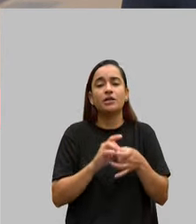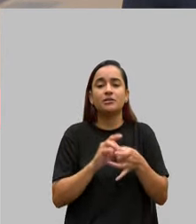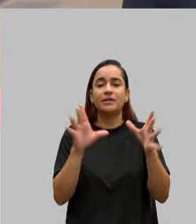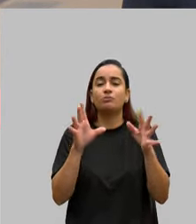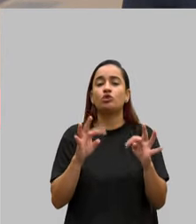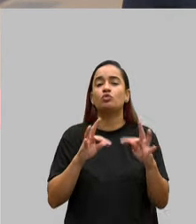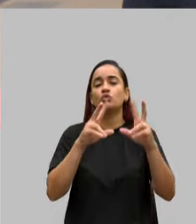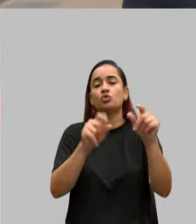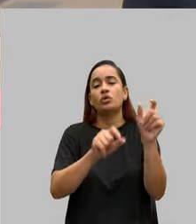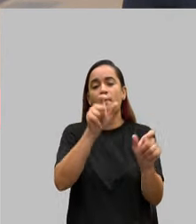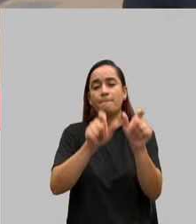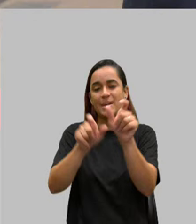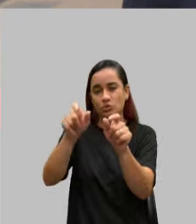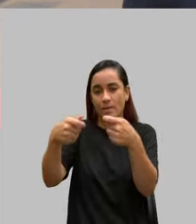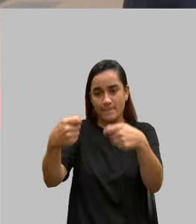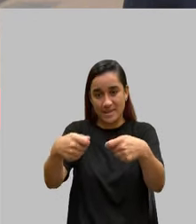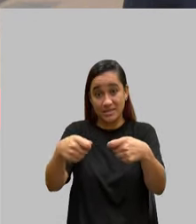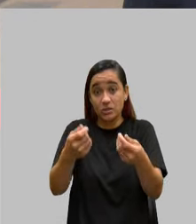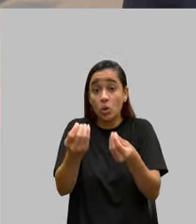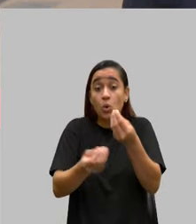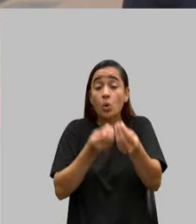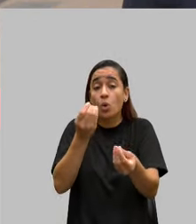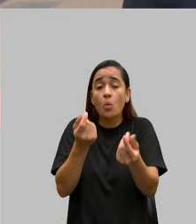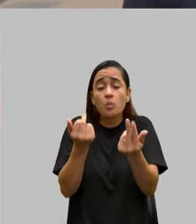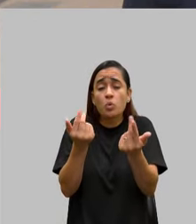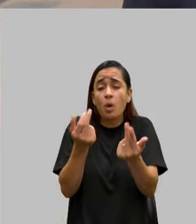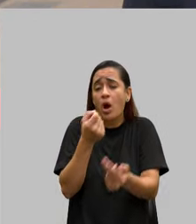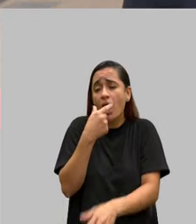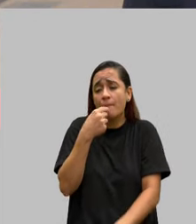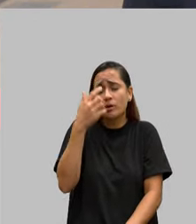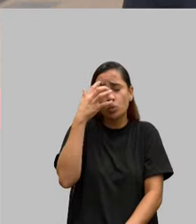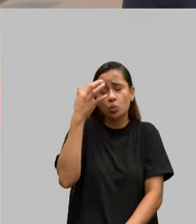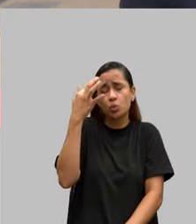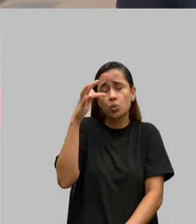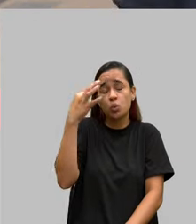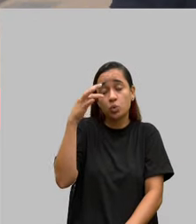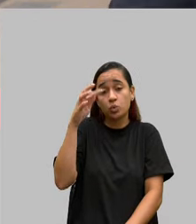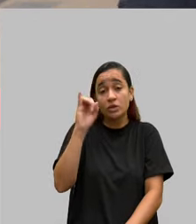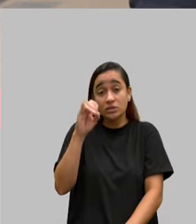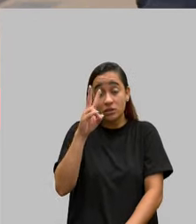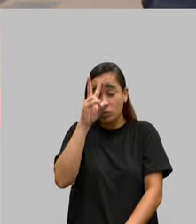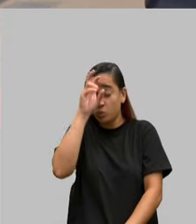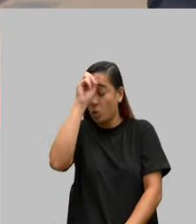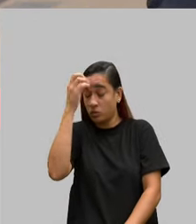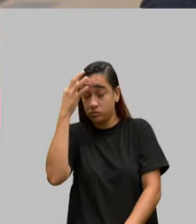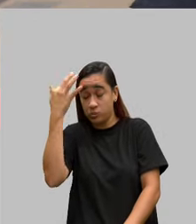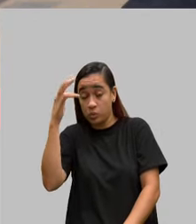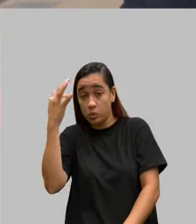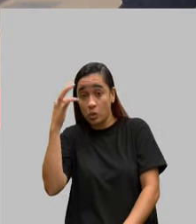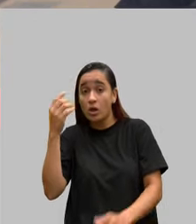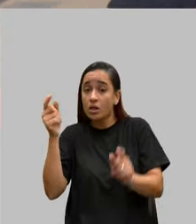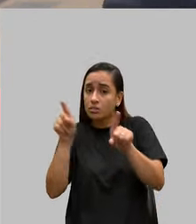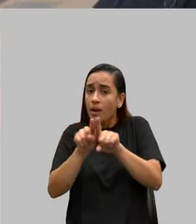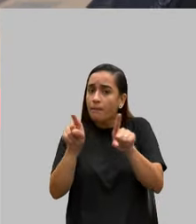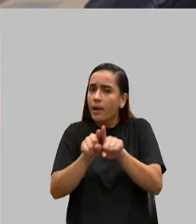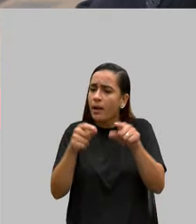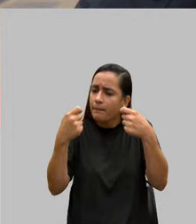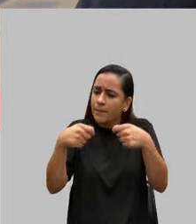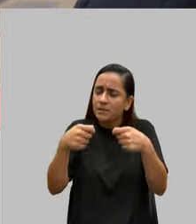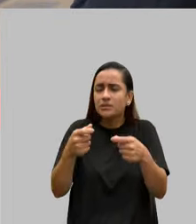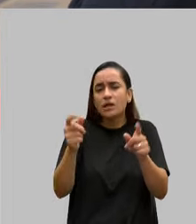né como medicamento para dor de cabeça Quem tem a dor mais forte Também merece poder comprar e se